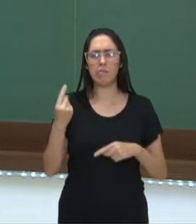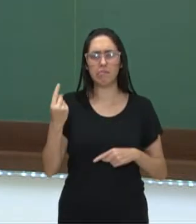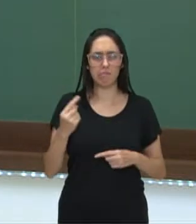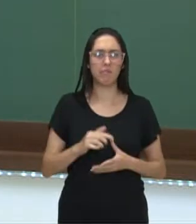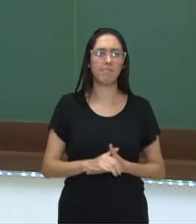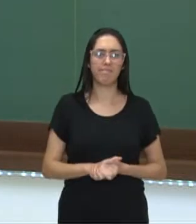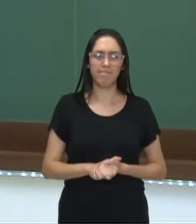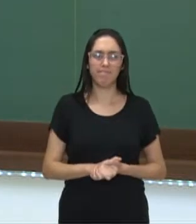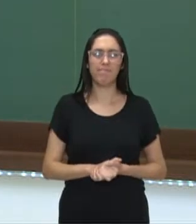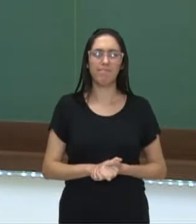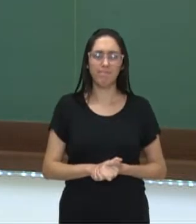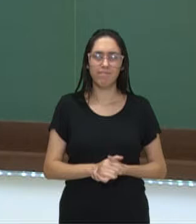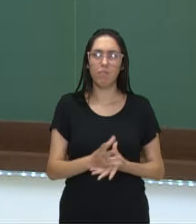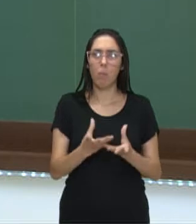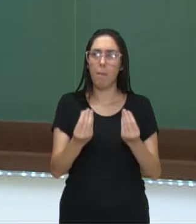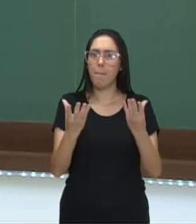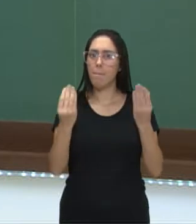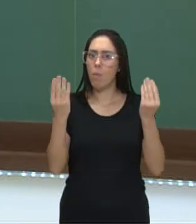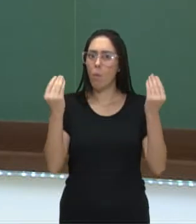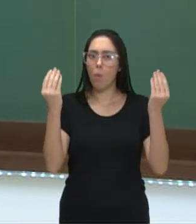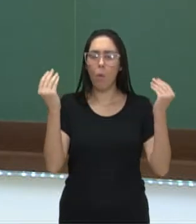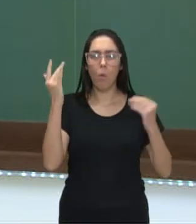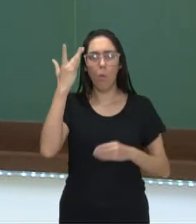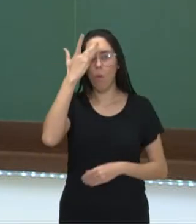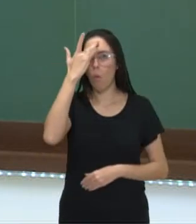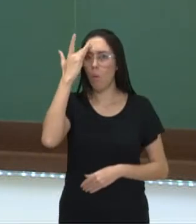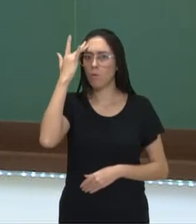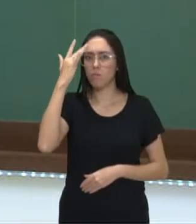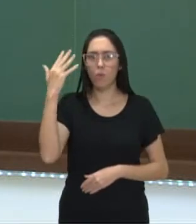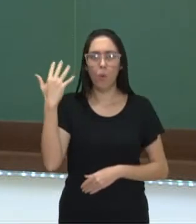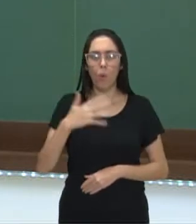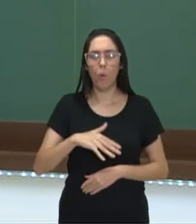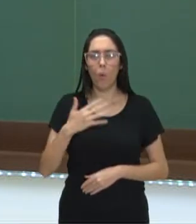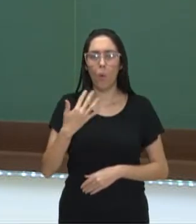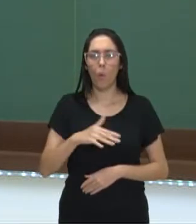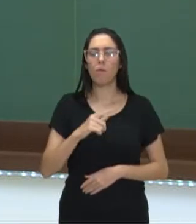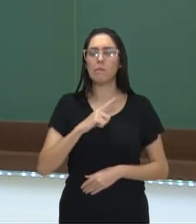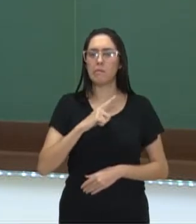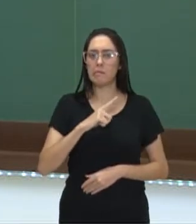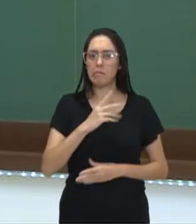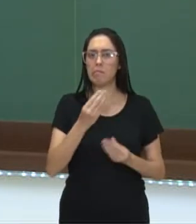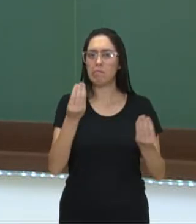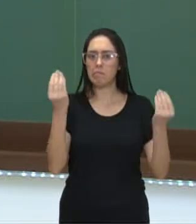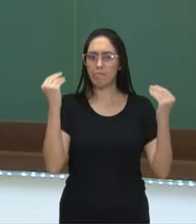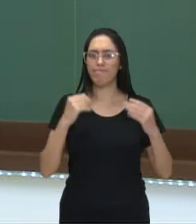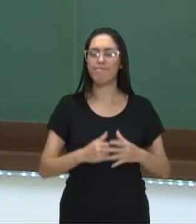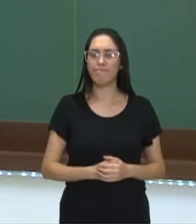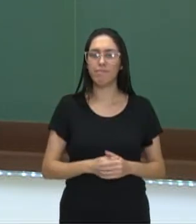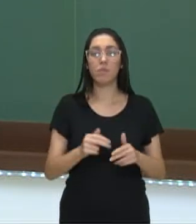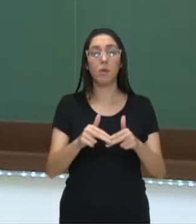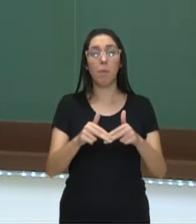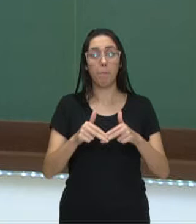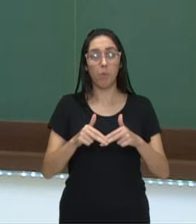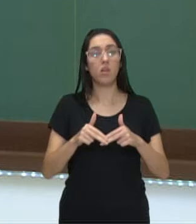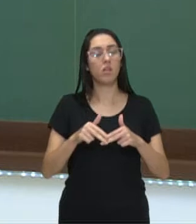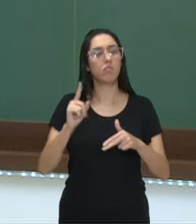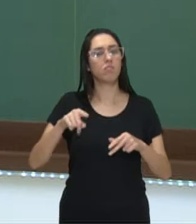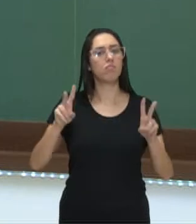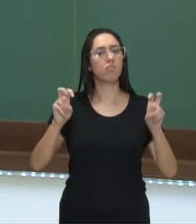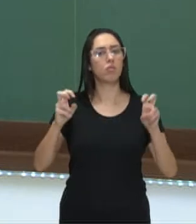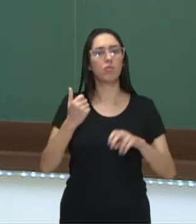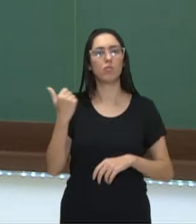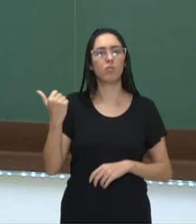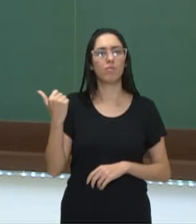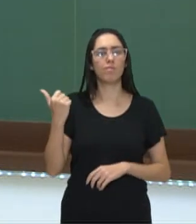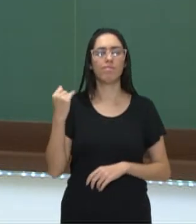lactose. É uma galera absurda, não é? É. Por isso que estamos tratando sobre esse assunto.